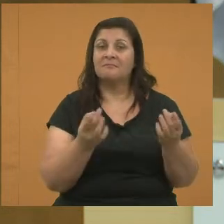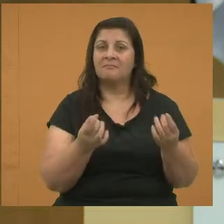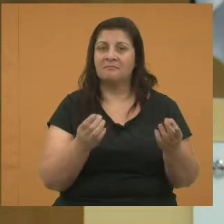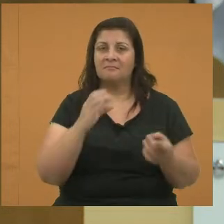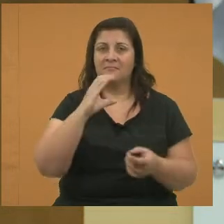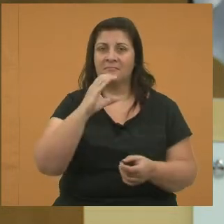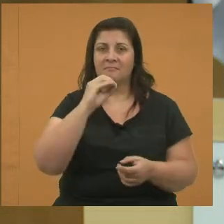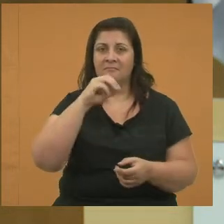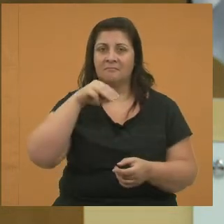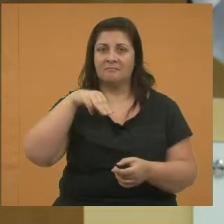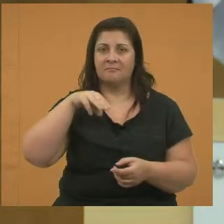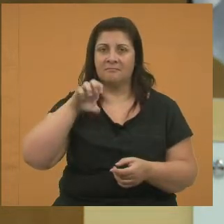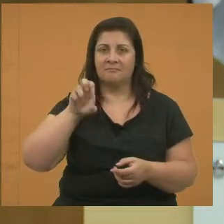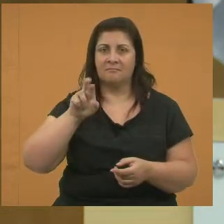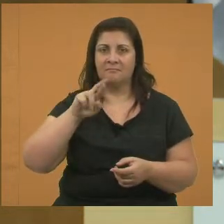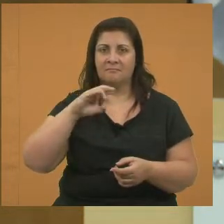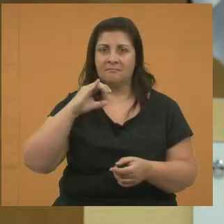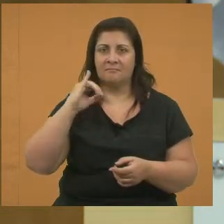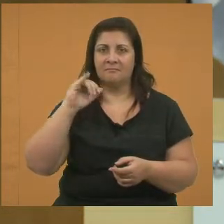Eu estava hoje